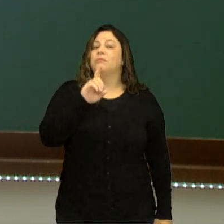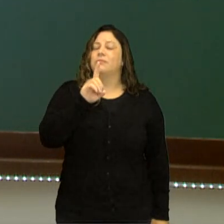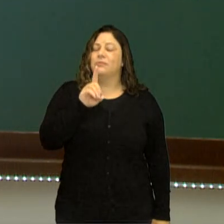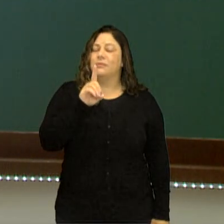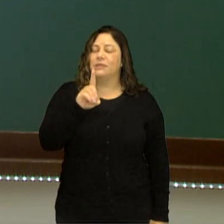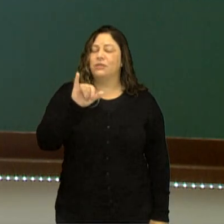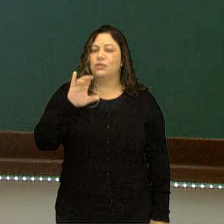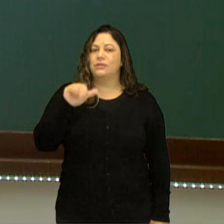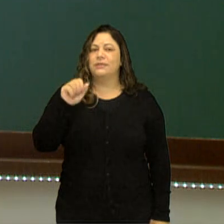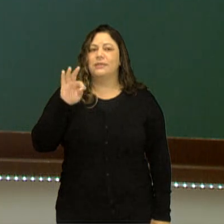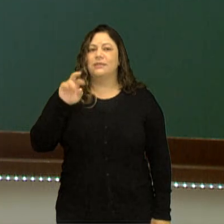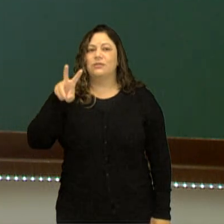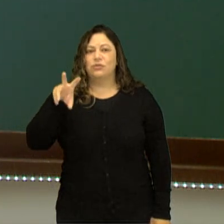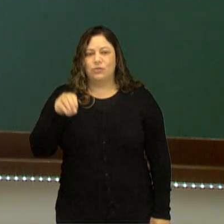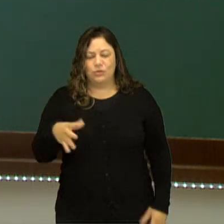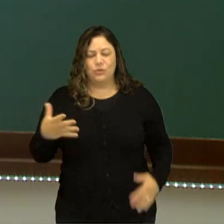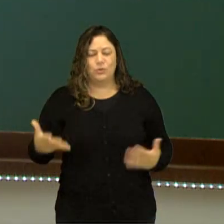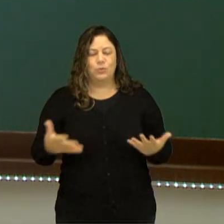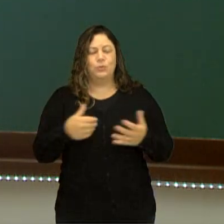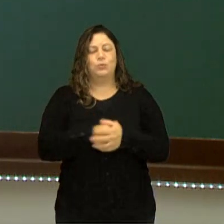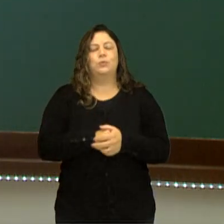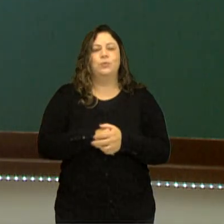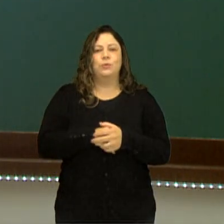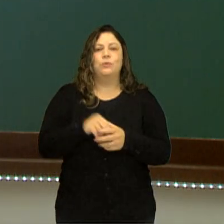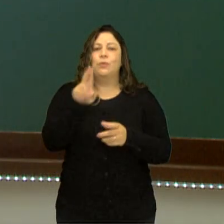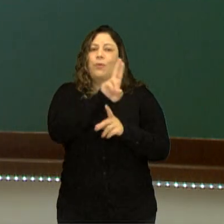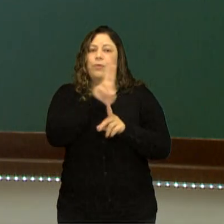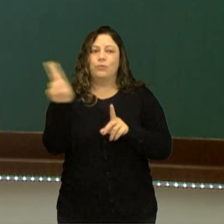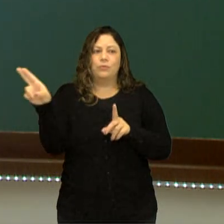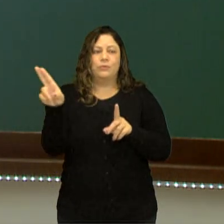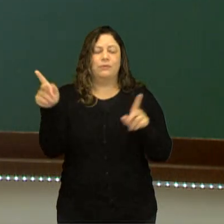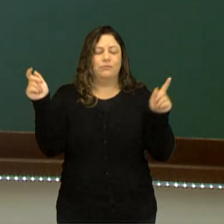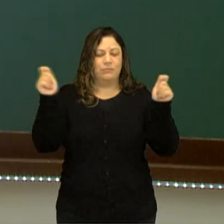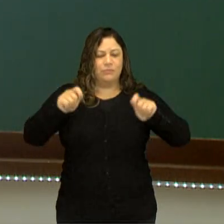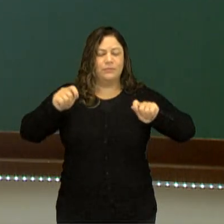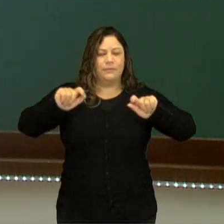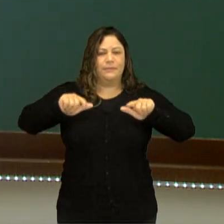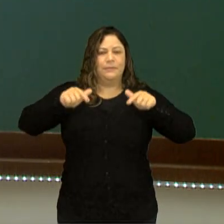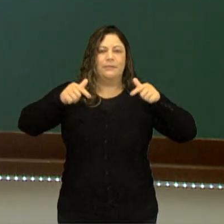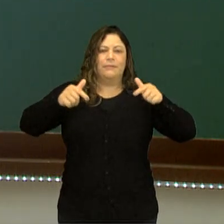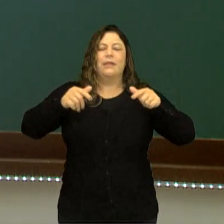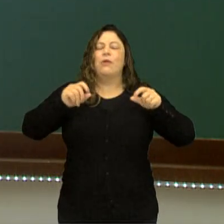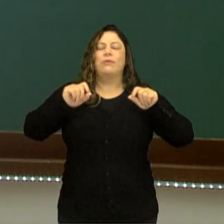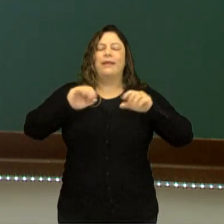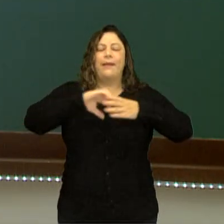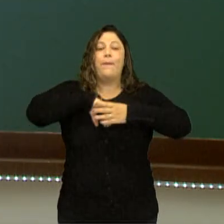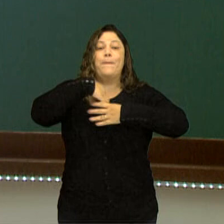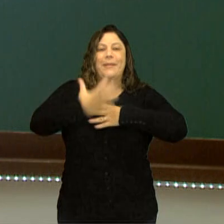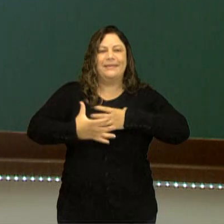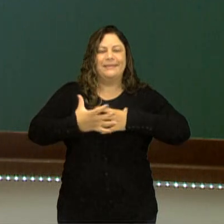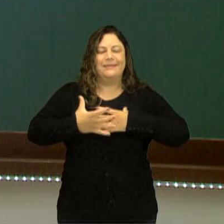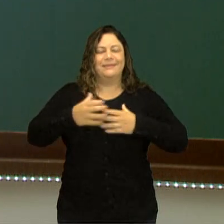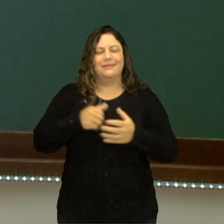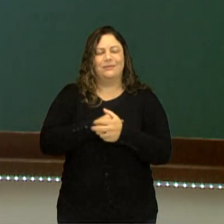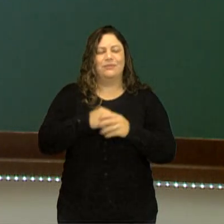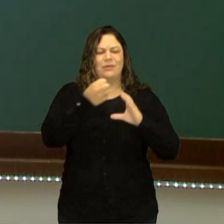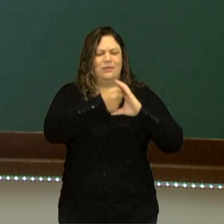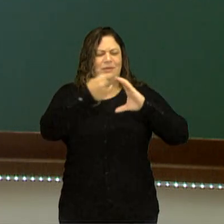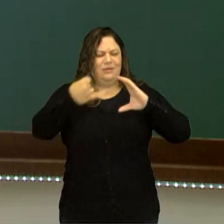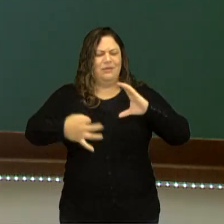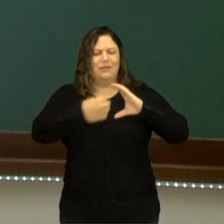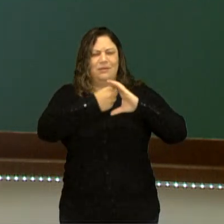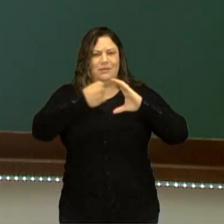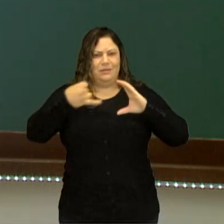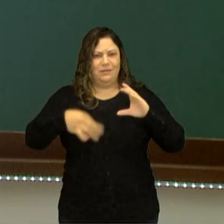essa é a explicação de termos um predicado verbo nominal. Nós temos o verbo de ação, um núcleo, e a característica, o